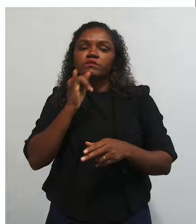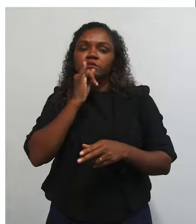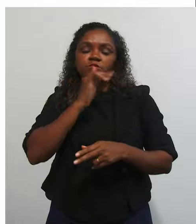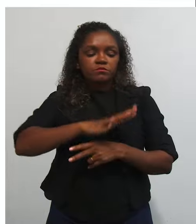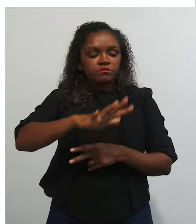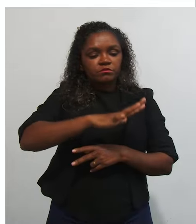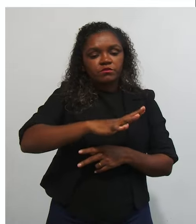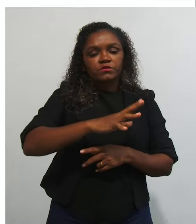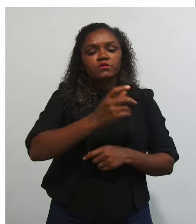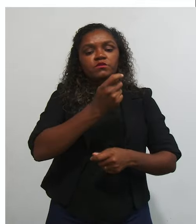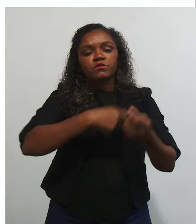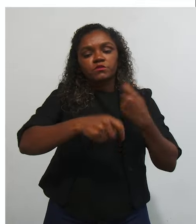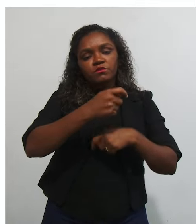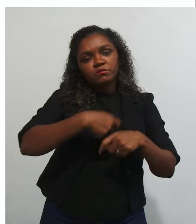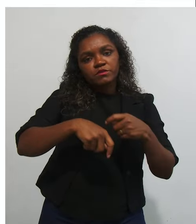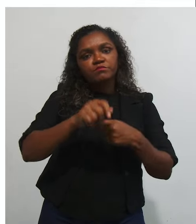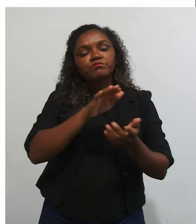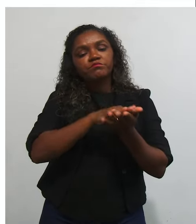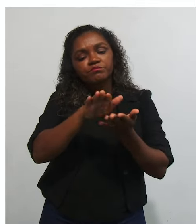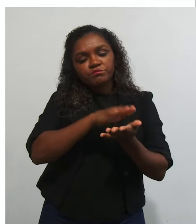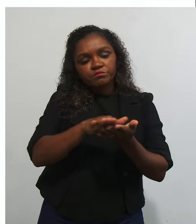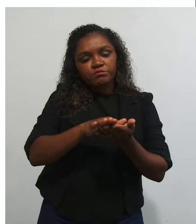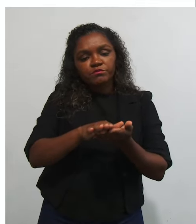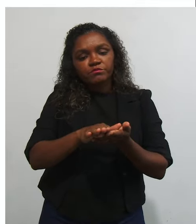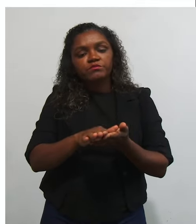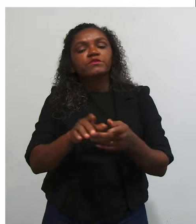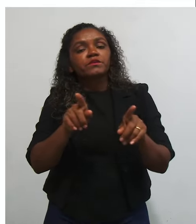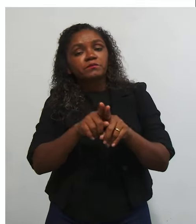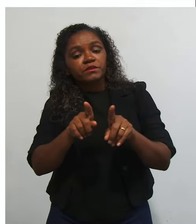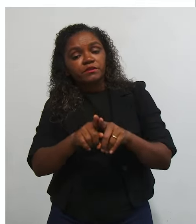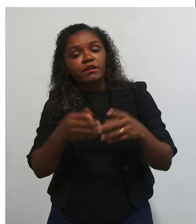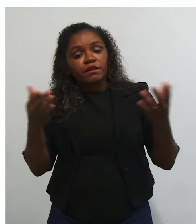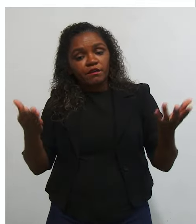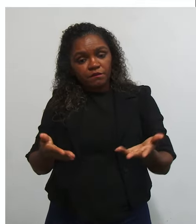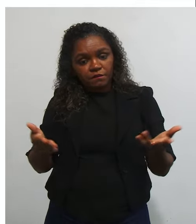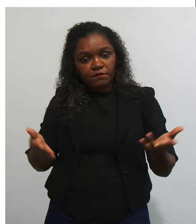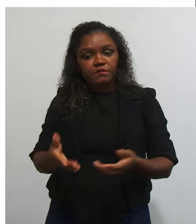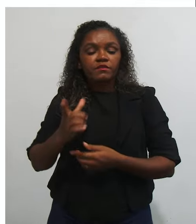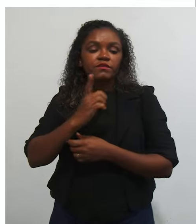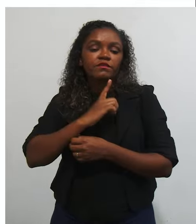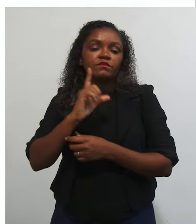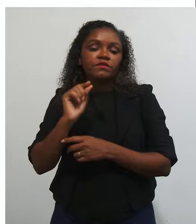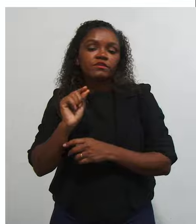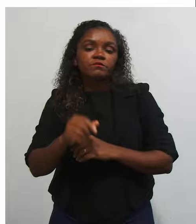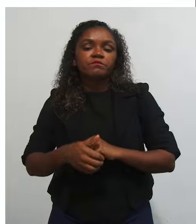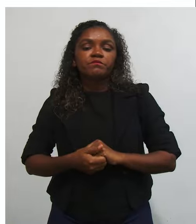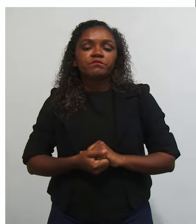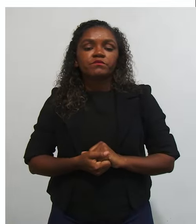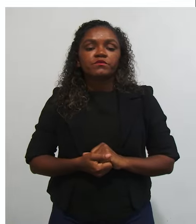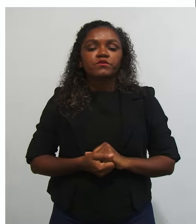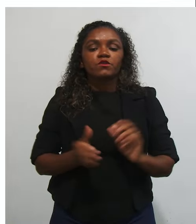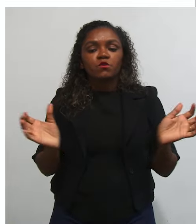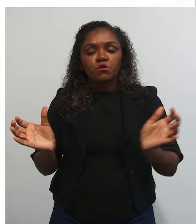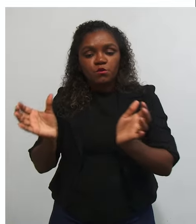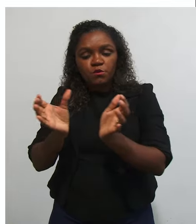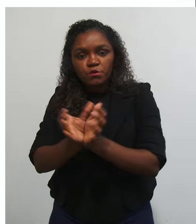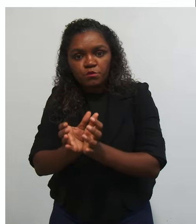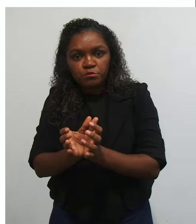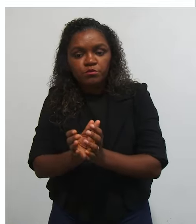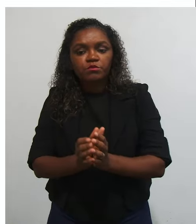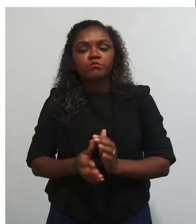categoria econômica, na despesa também. Aí aqui já muda. A gente tem por natureza da despesa categoria,